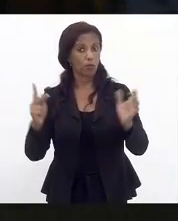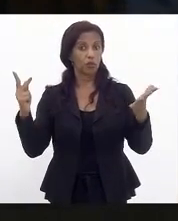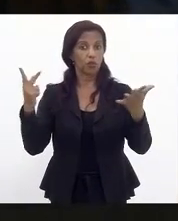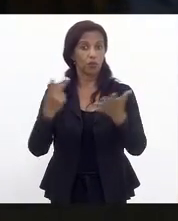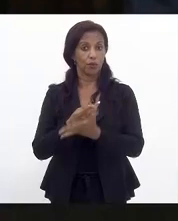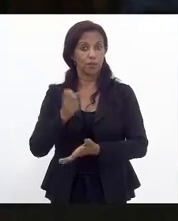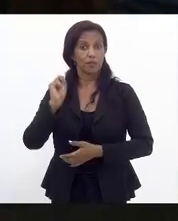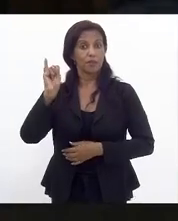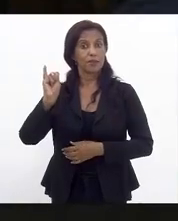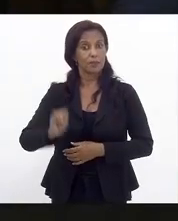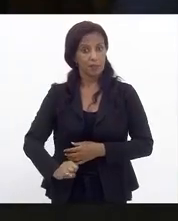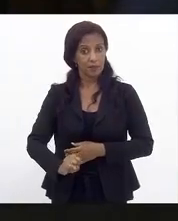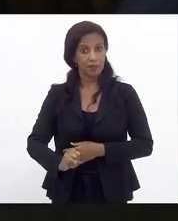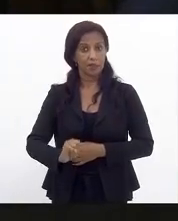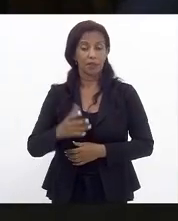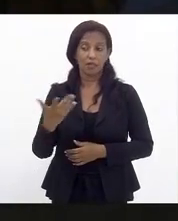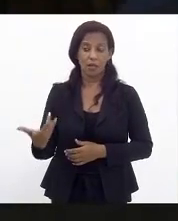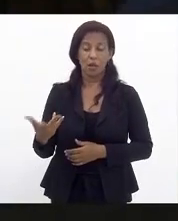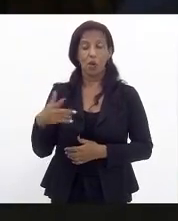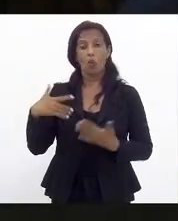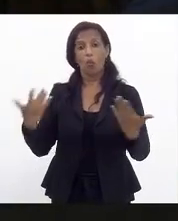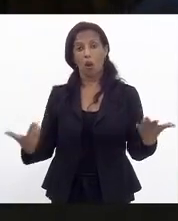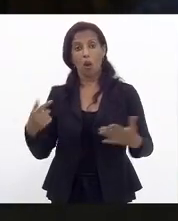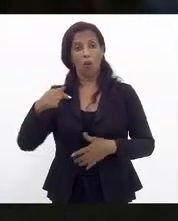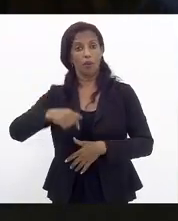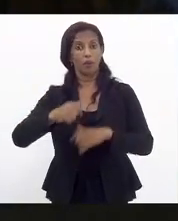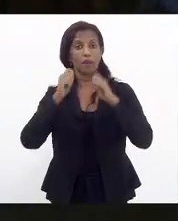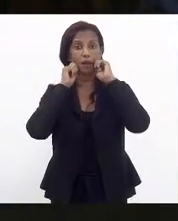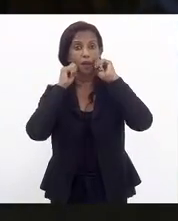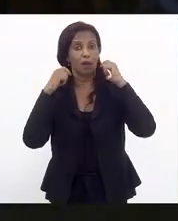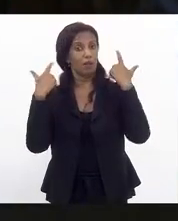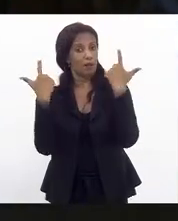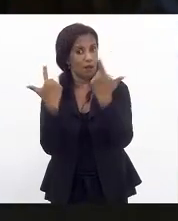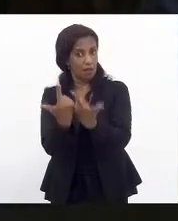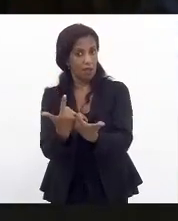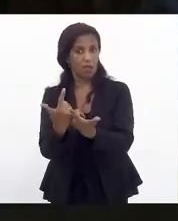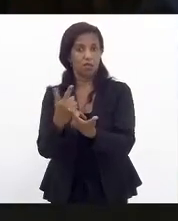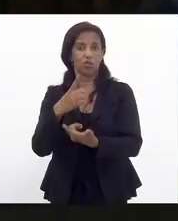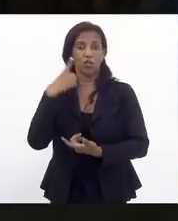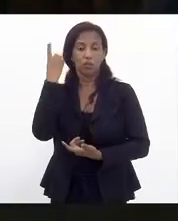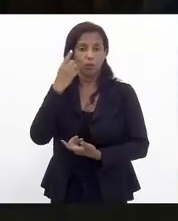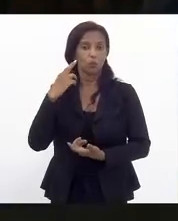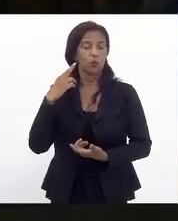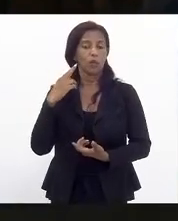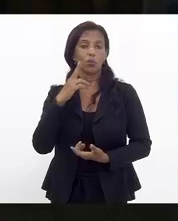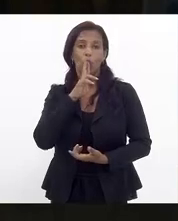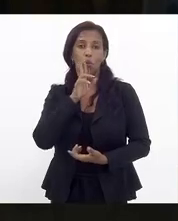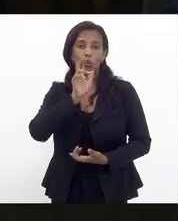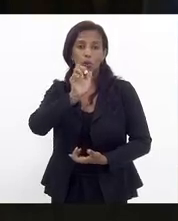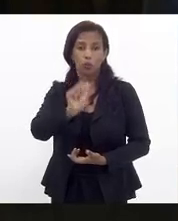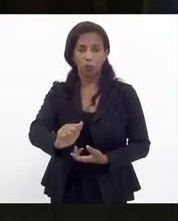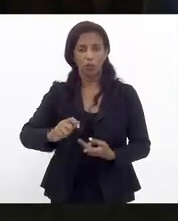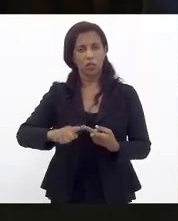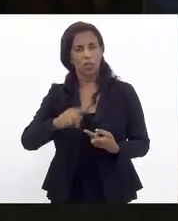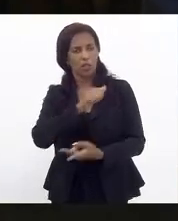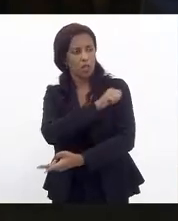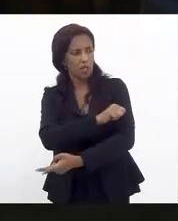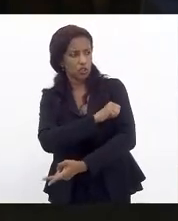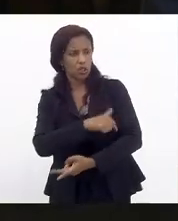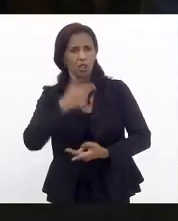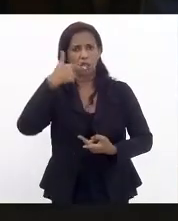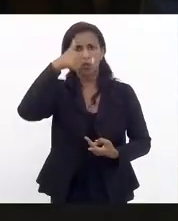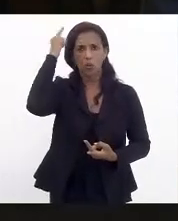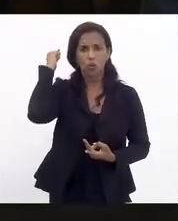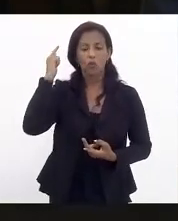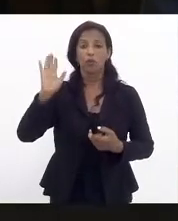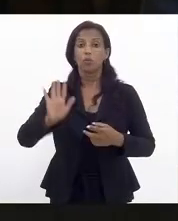uma realidade da qual Parlamento Deputado Rodrigo Amorim acompanhou as reuniões Deputado da região e deputado